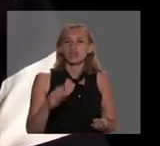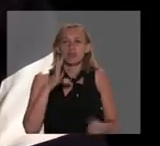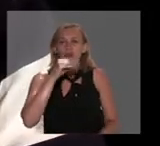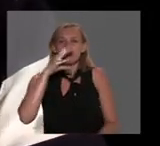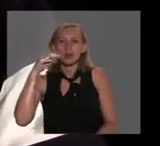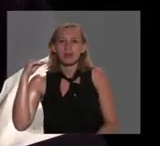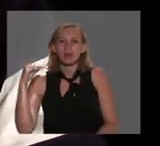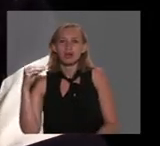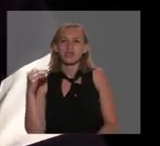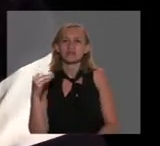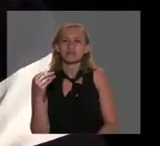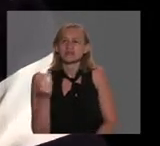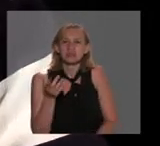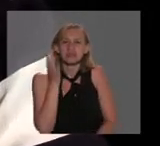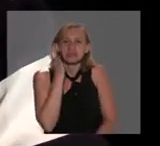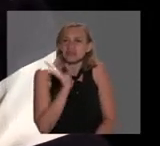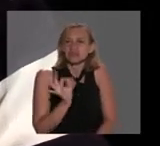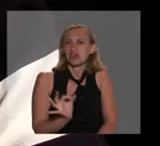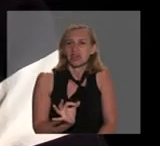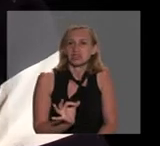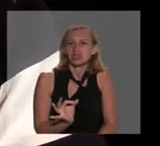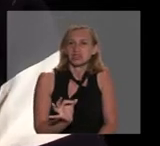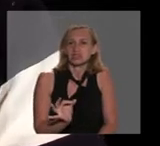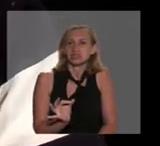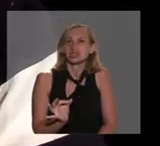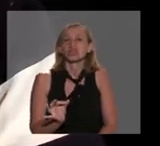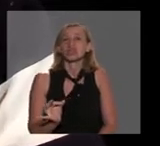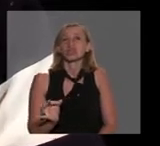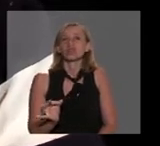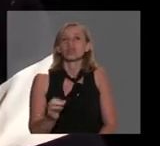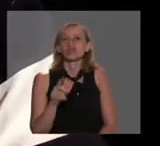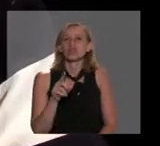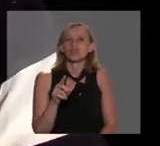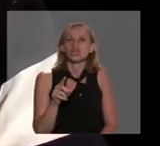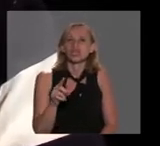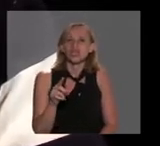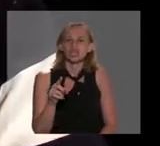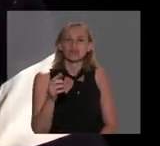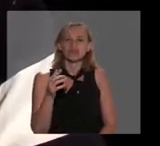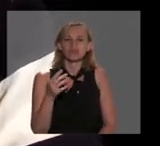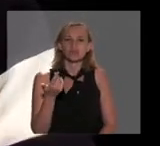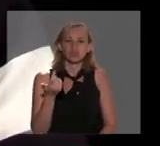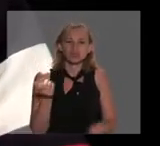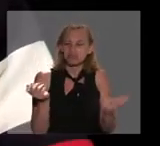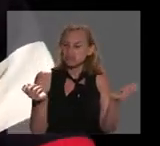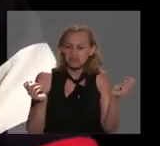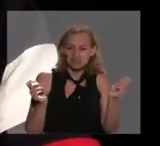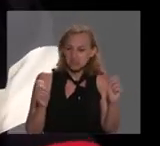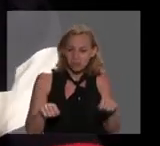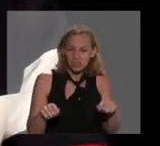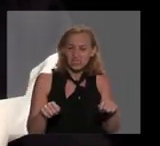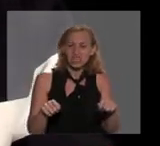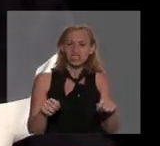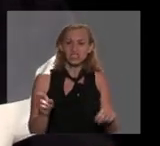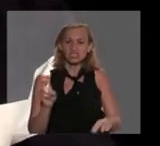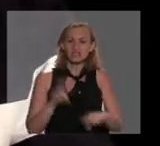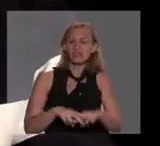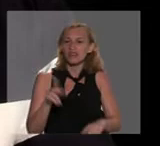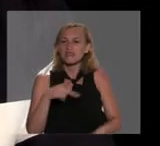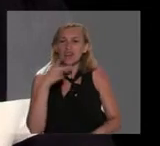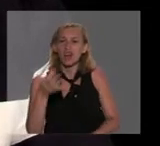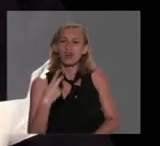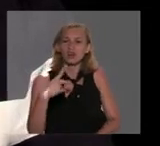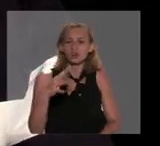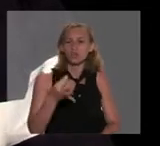o vitimismo e mimimi, para mim, eu já não consigo entender. Eu já falo, não, se você não tem capacidade de sentar, dialogar,